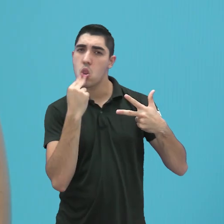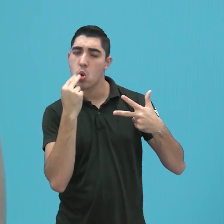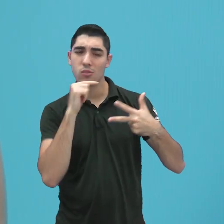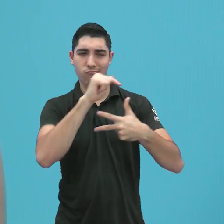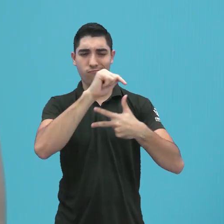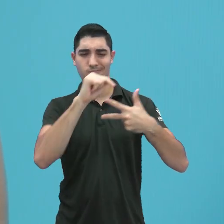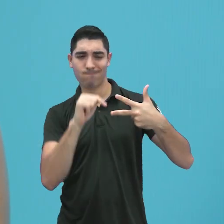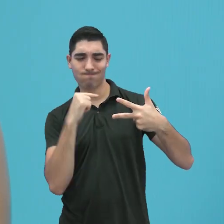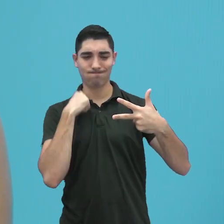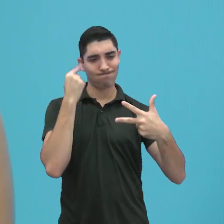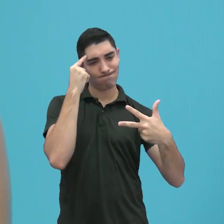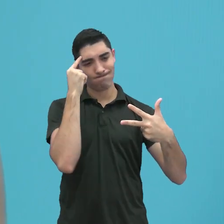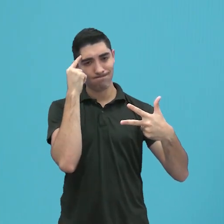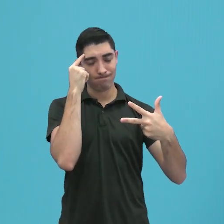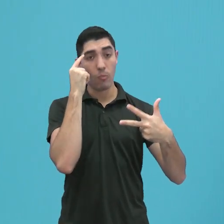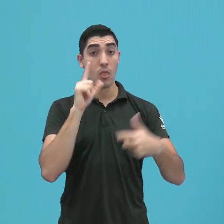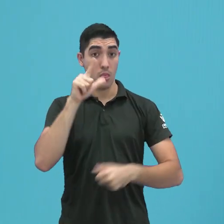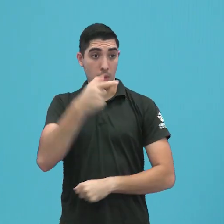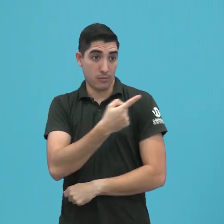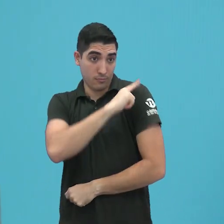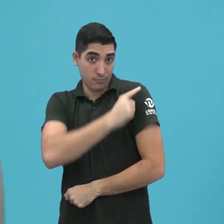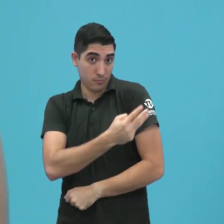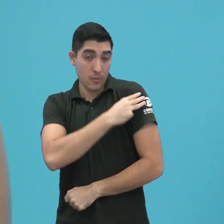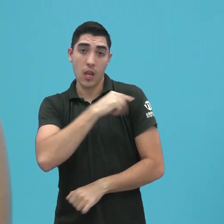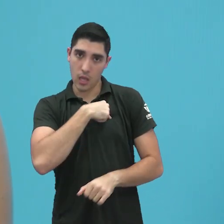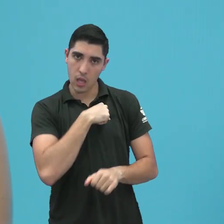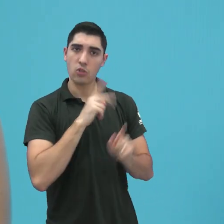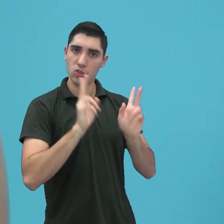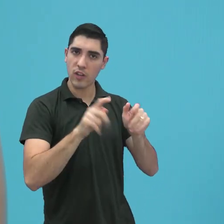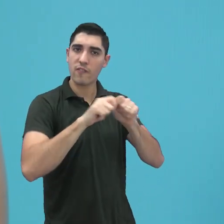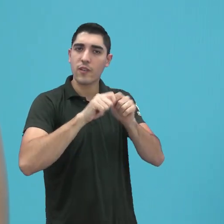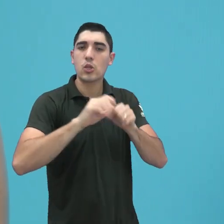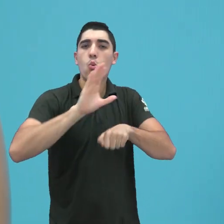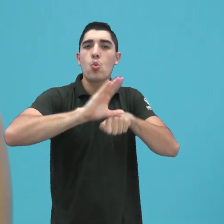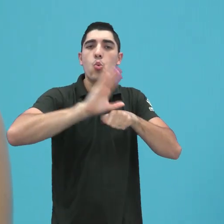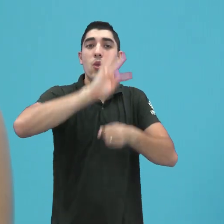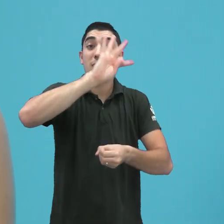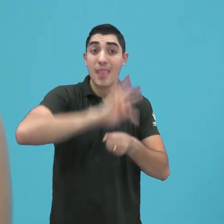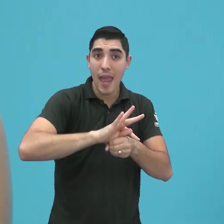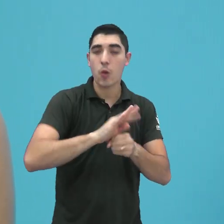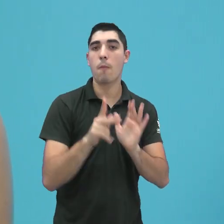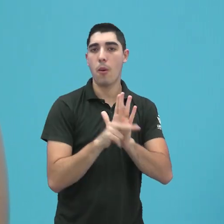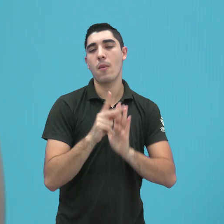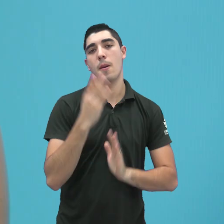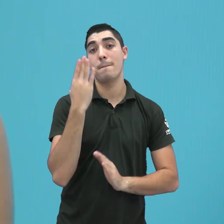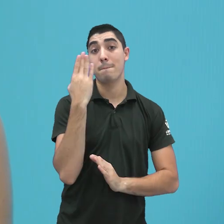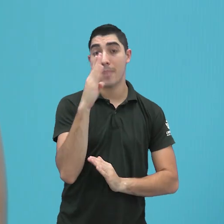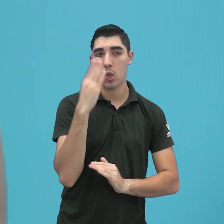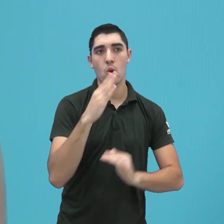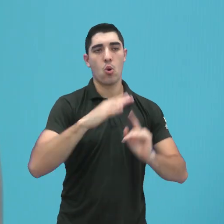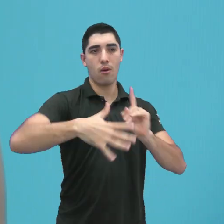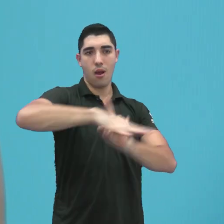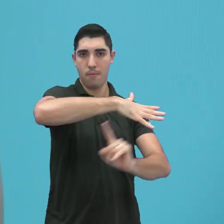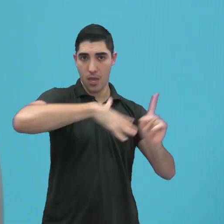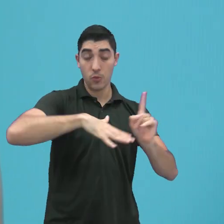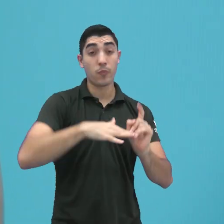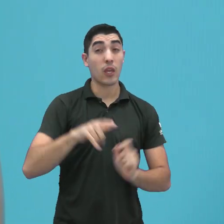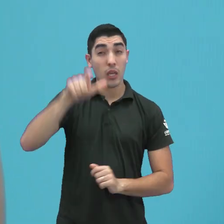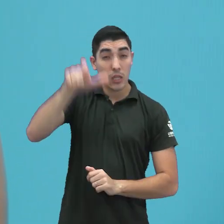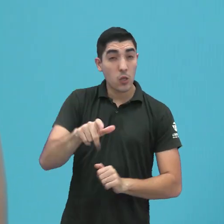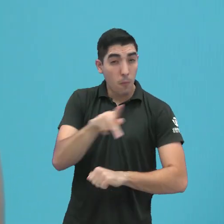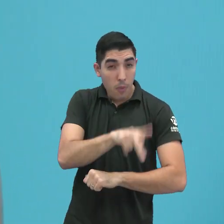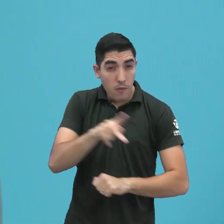no último ano do ensino médio, eu fazia técnico em meio ambiente. Uhum. E aí eu tinha uma aula de direito ambiental e o meu professor era